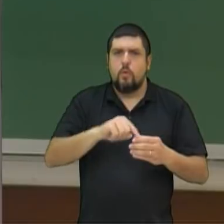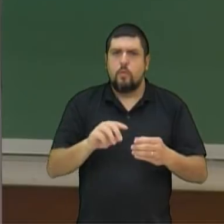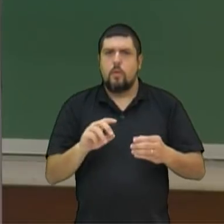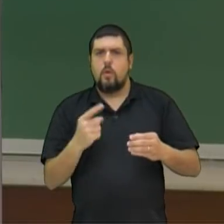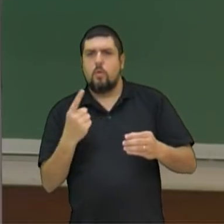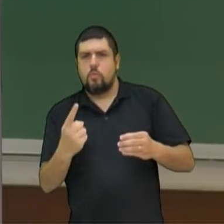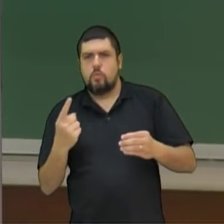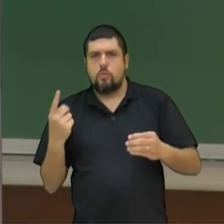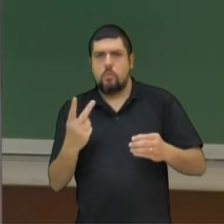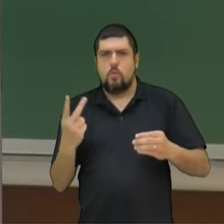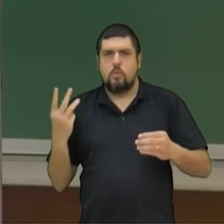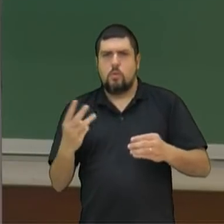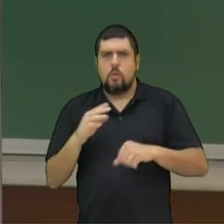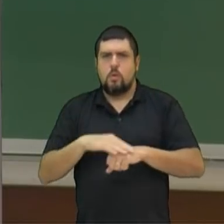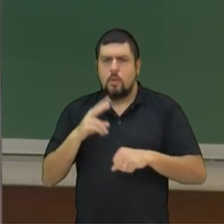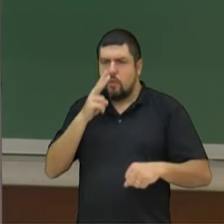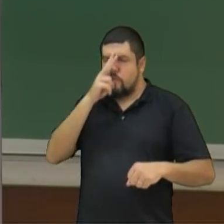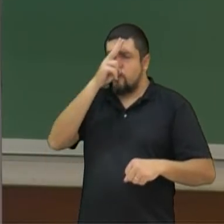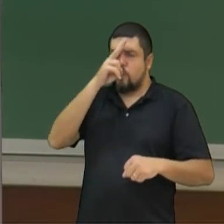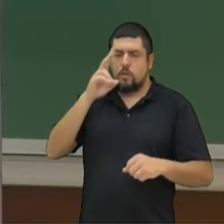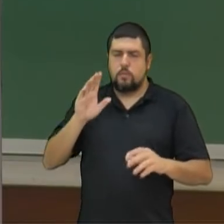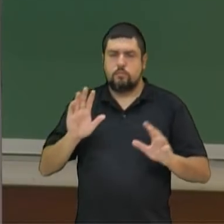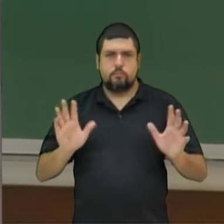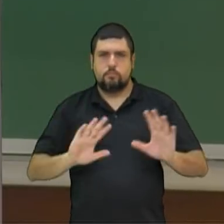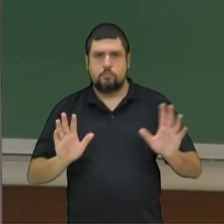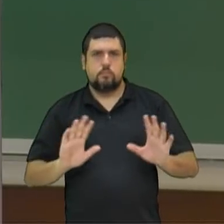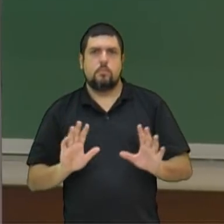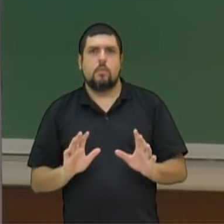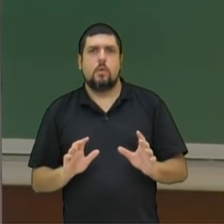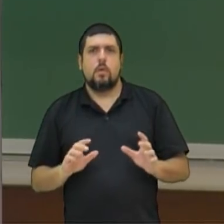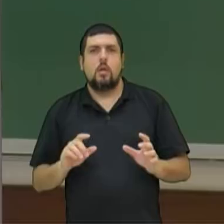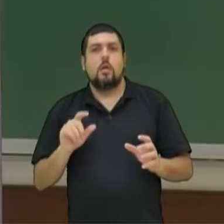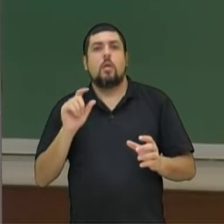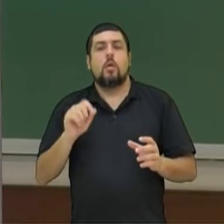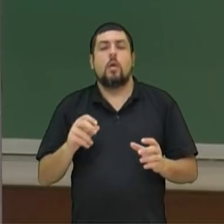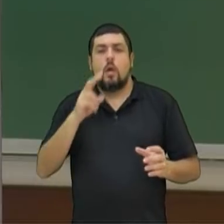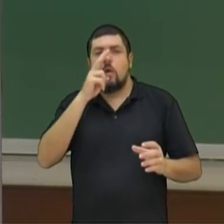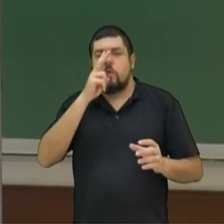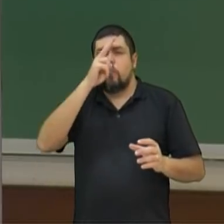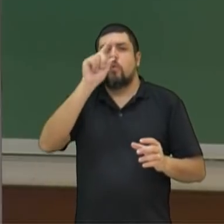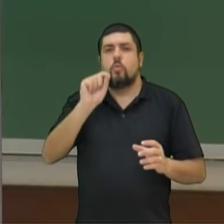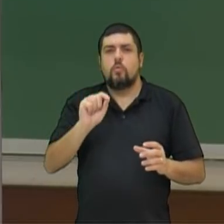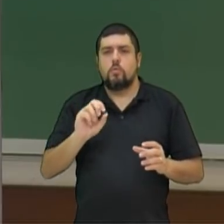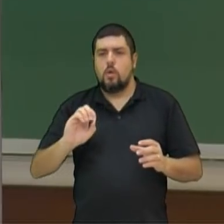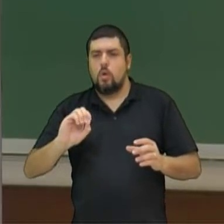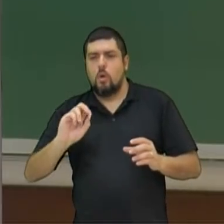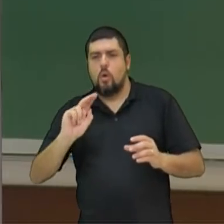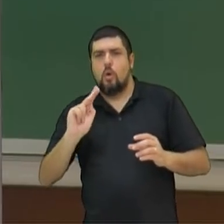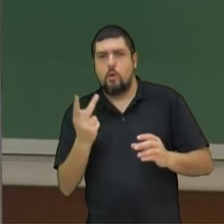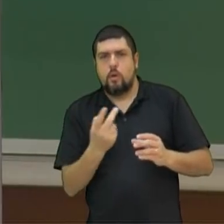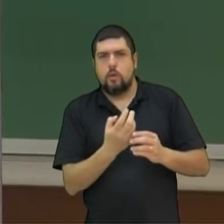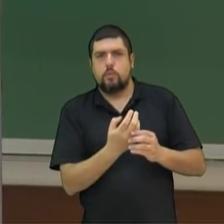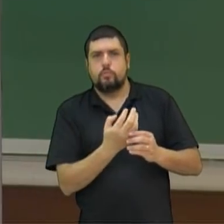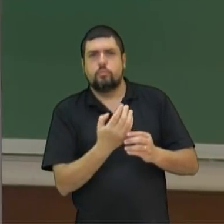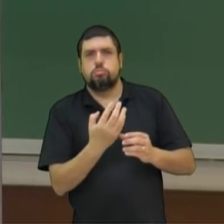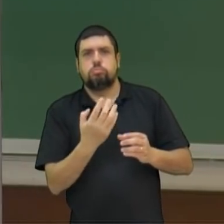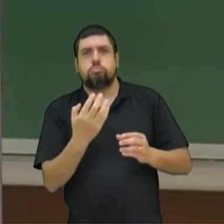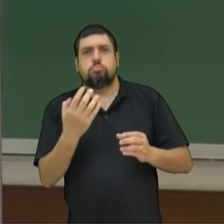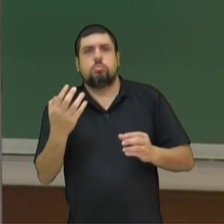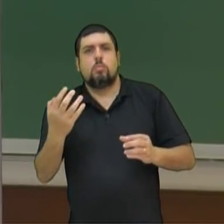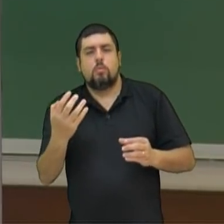regra. Tá bom? A força está ligada e sim a capacidade de liberar OH e não a quantidade de OH que